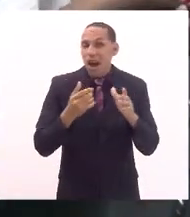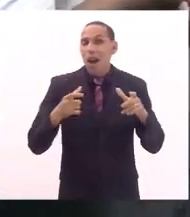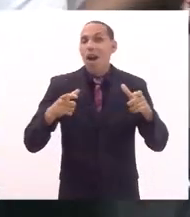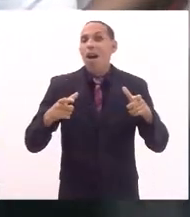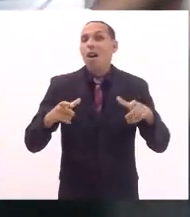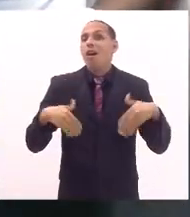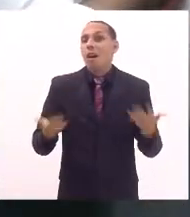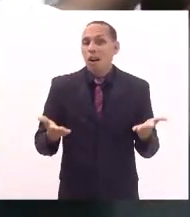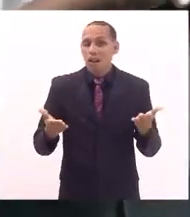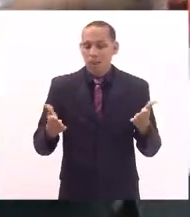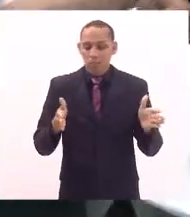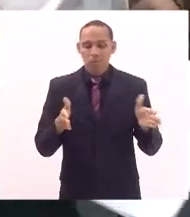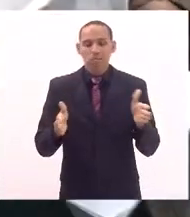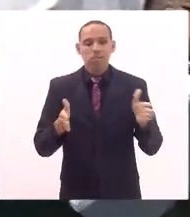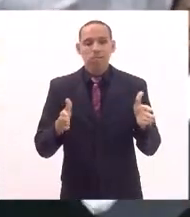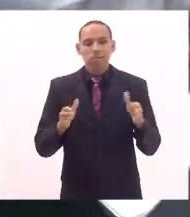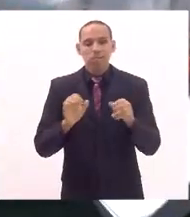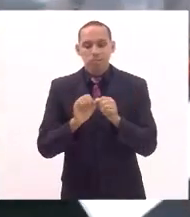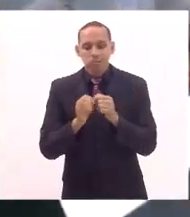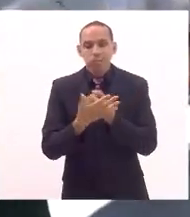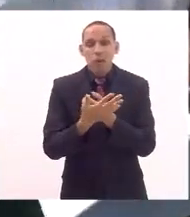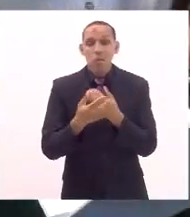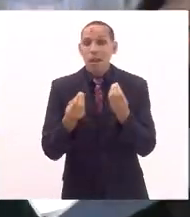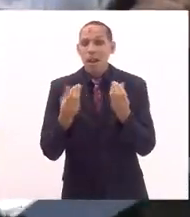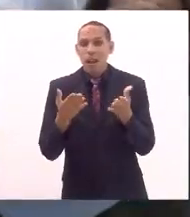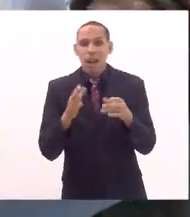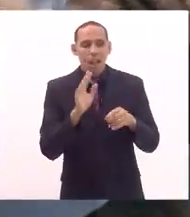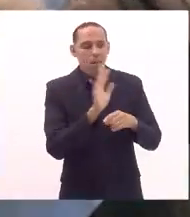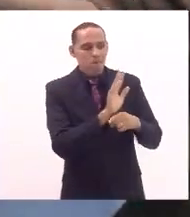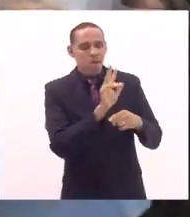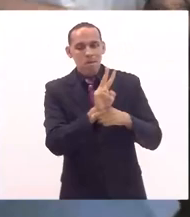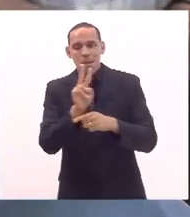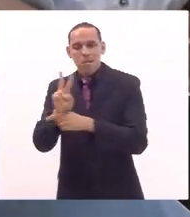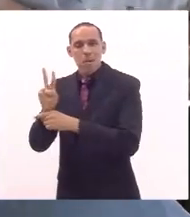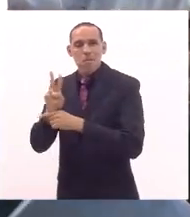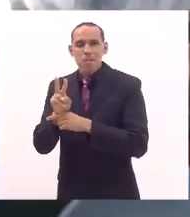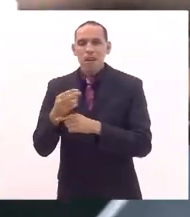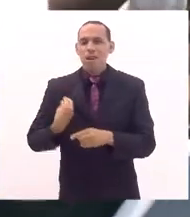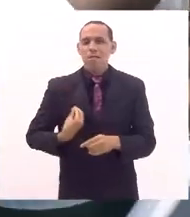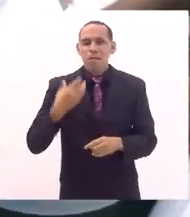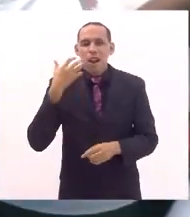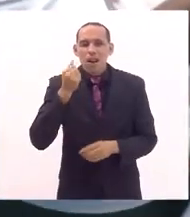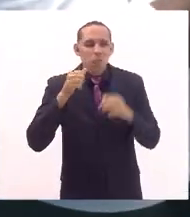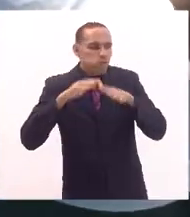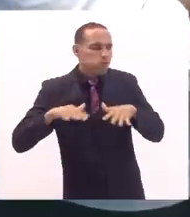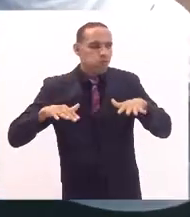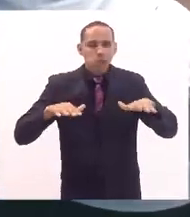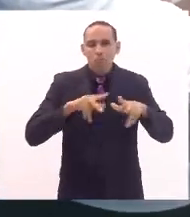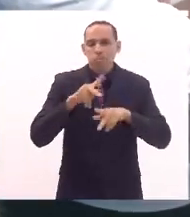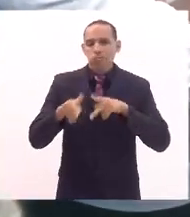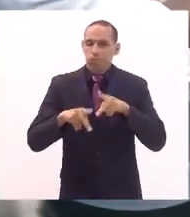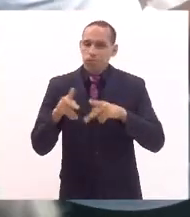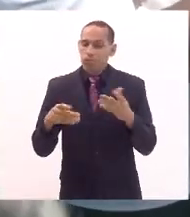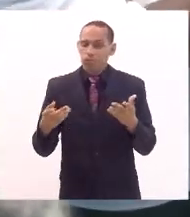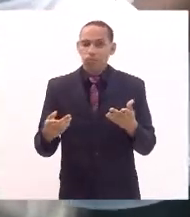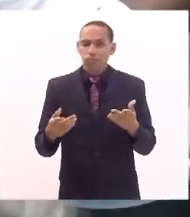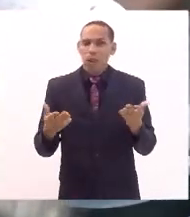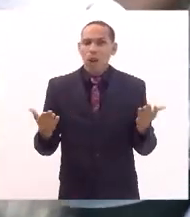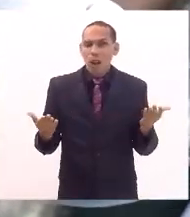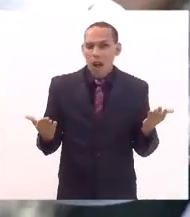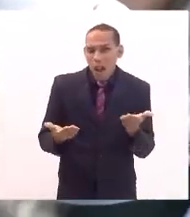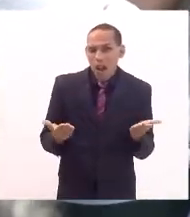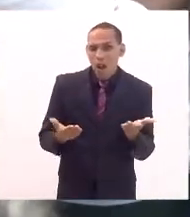para salvar a vida do nosso povo Então essa data de hoje é uma data emblemática que pela primeira